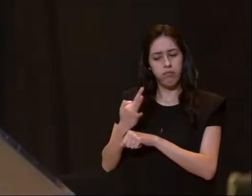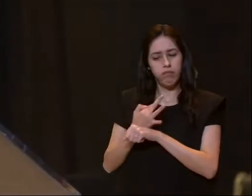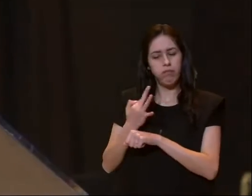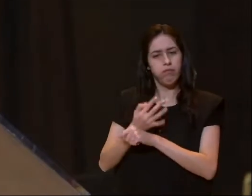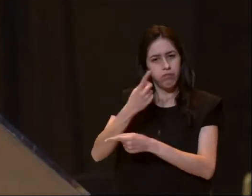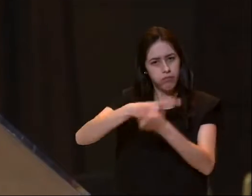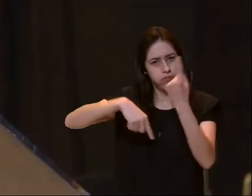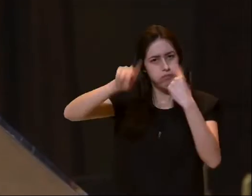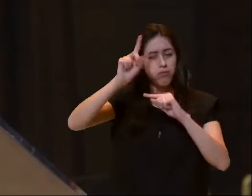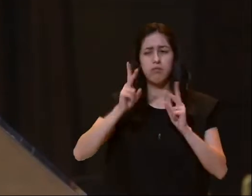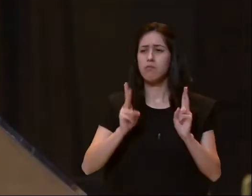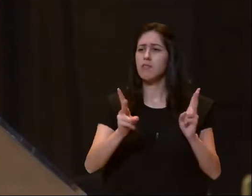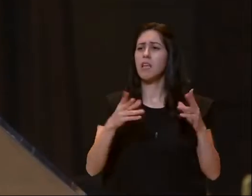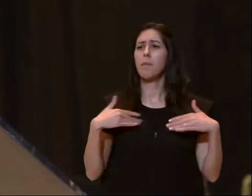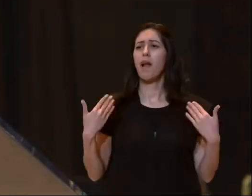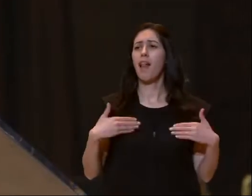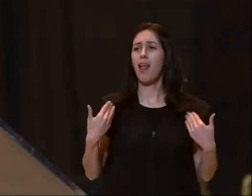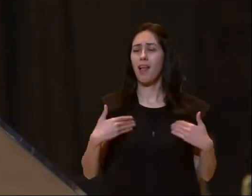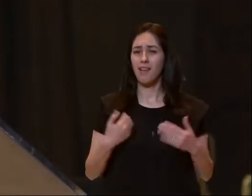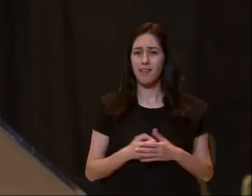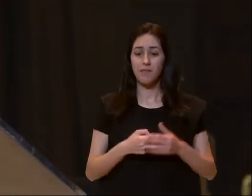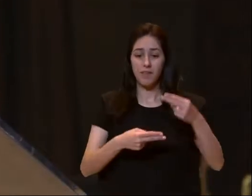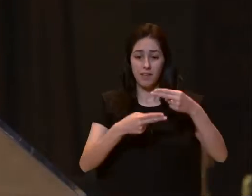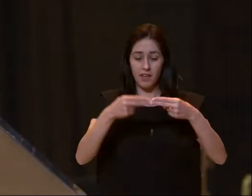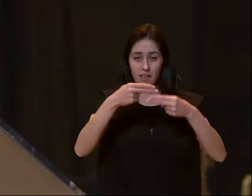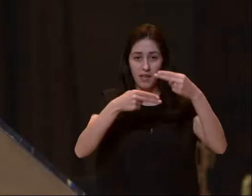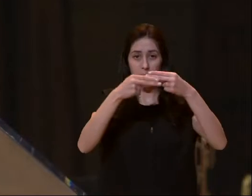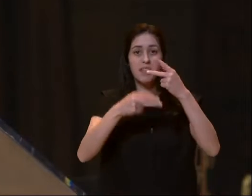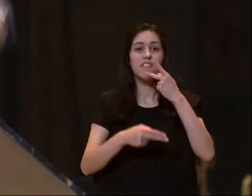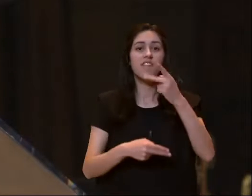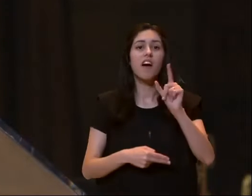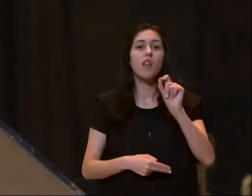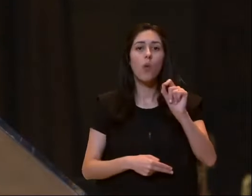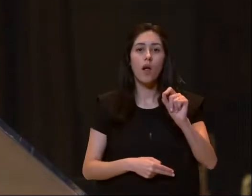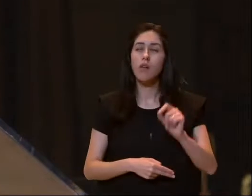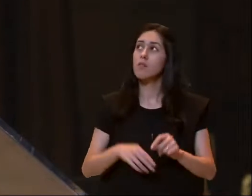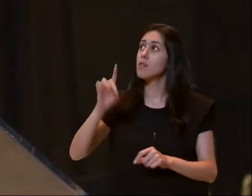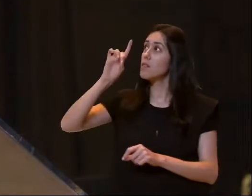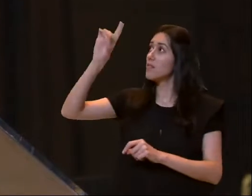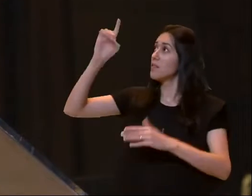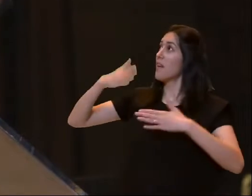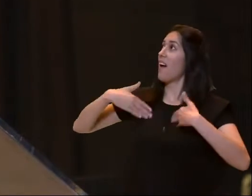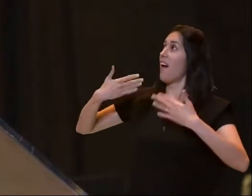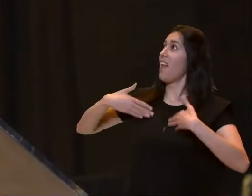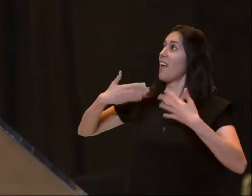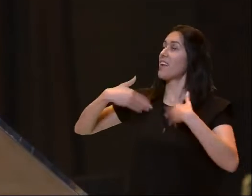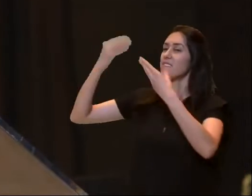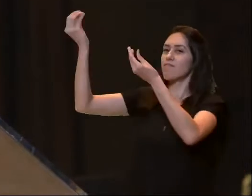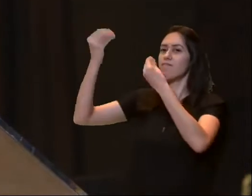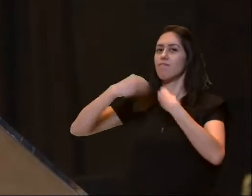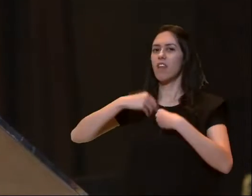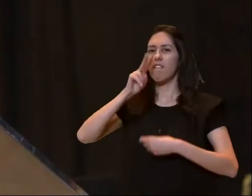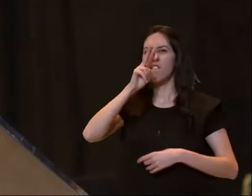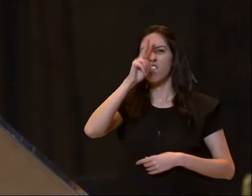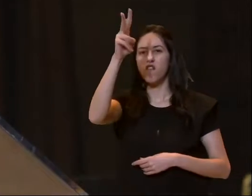com alegria. Neemias 8:10 diz que a alegria do Senhor é a nossa força.